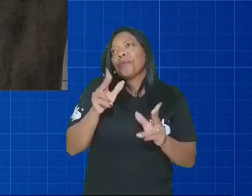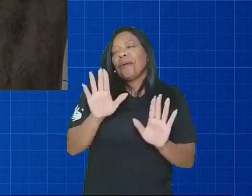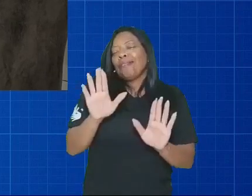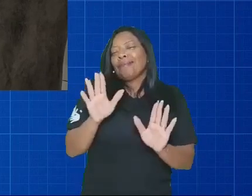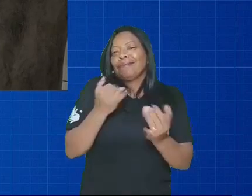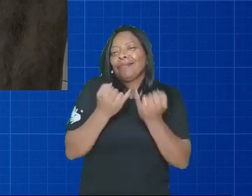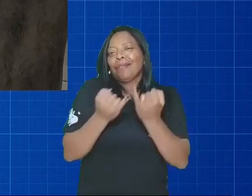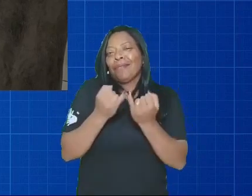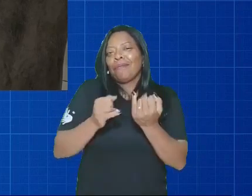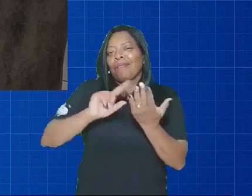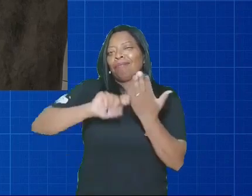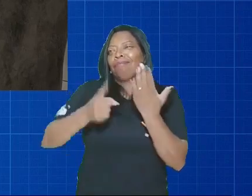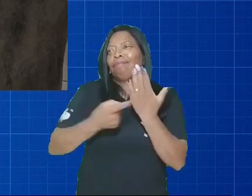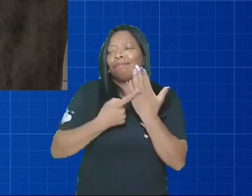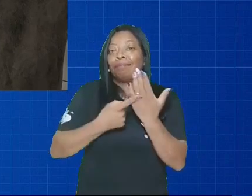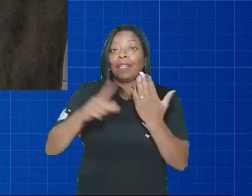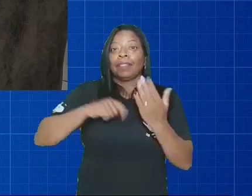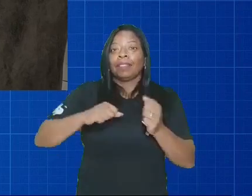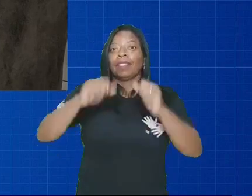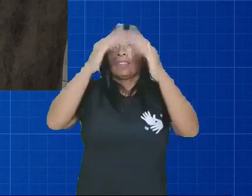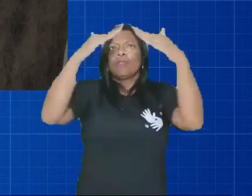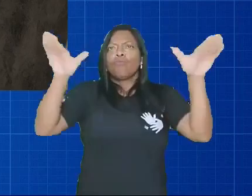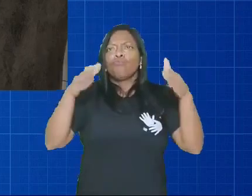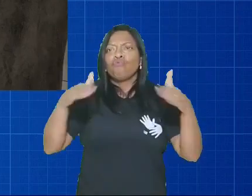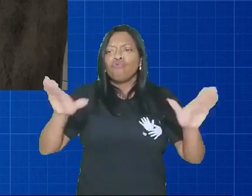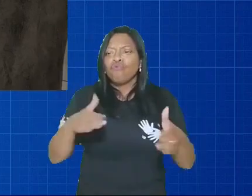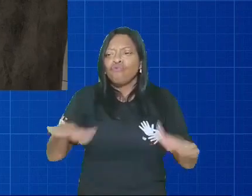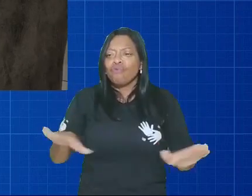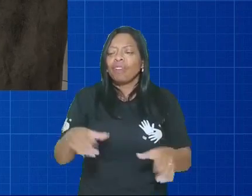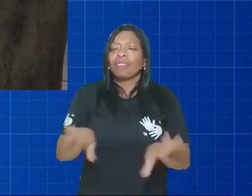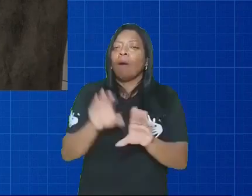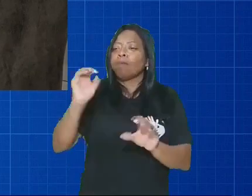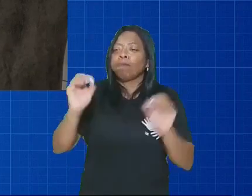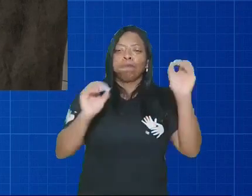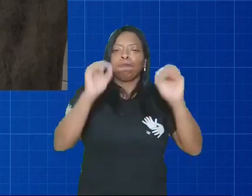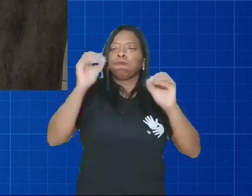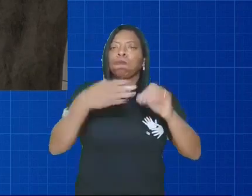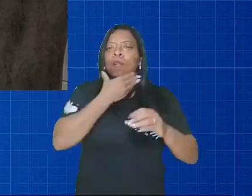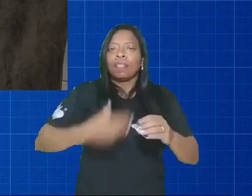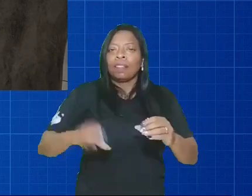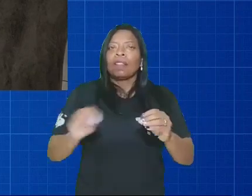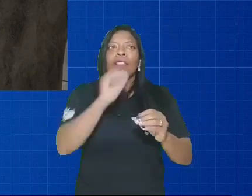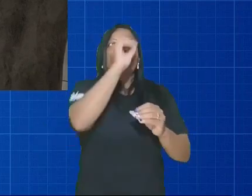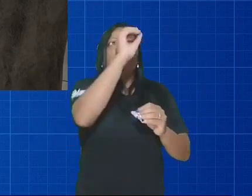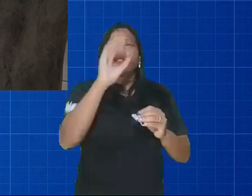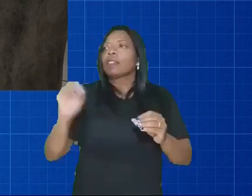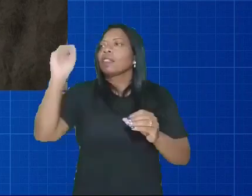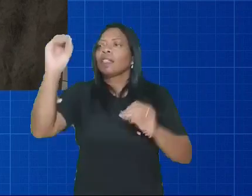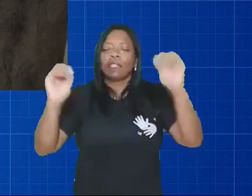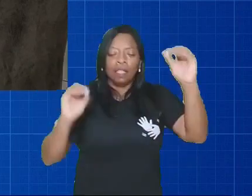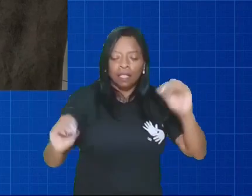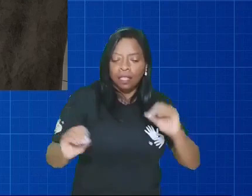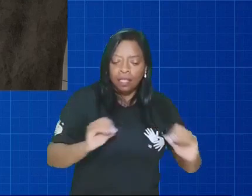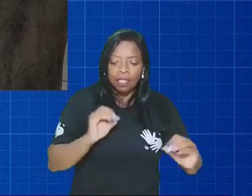bacana. Essas bolinhas só ganharão uma presença e um fortalecimento a partir do momento que tiverem